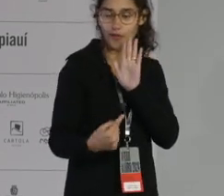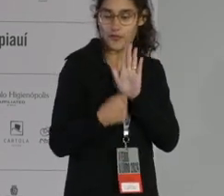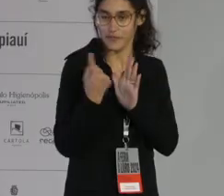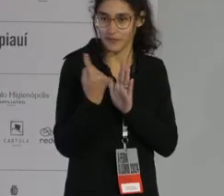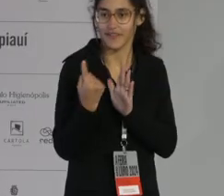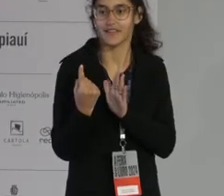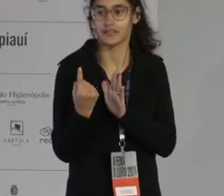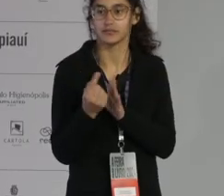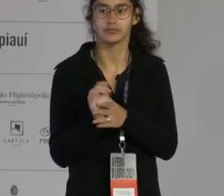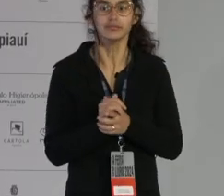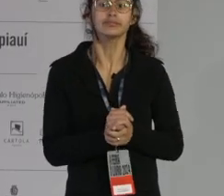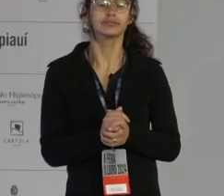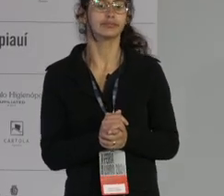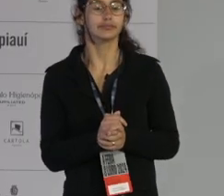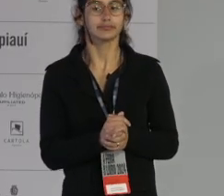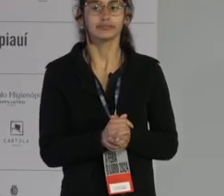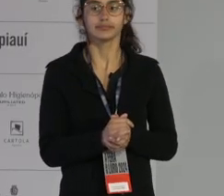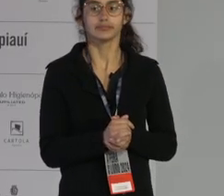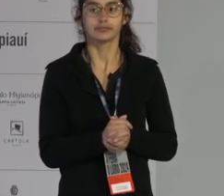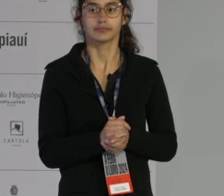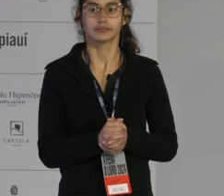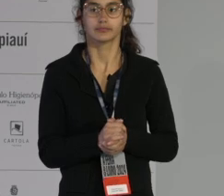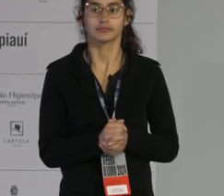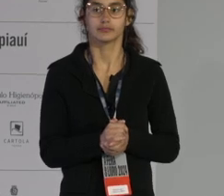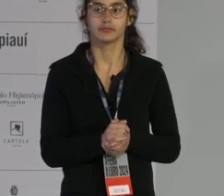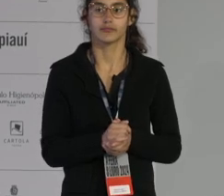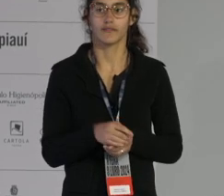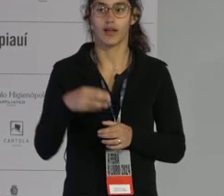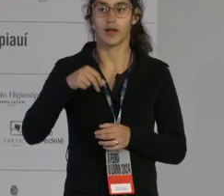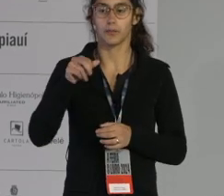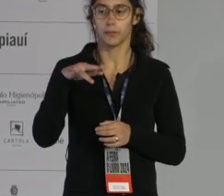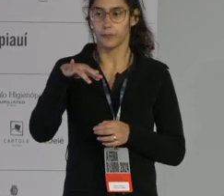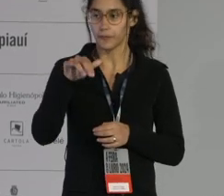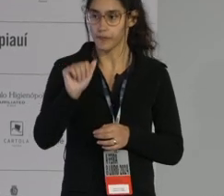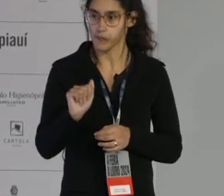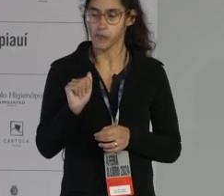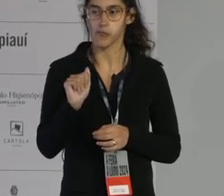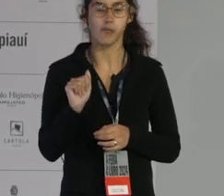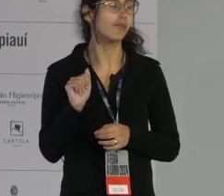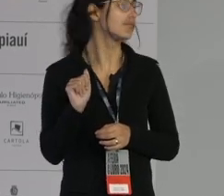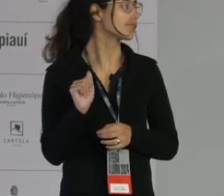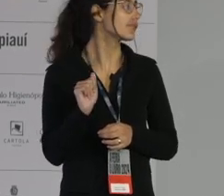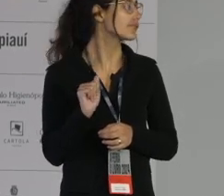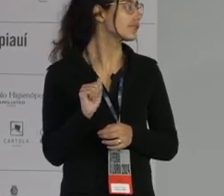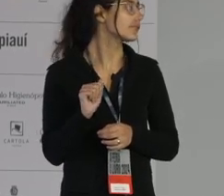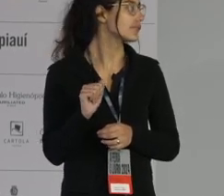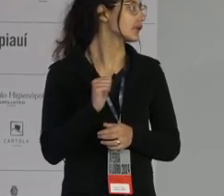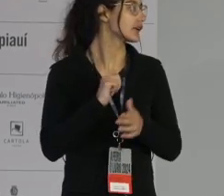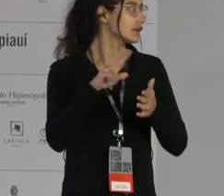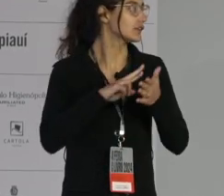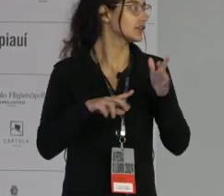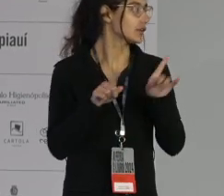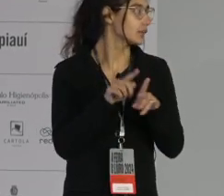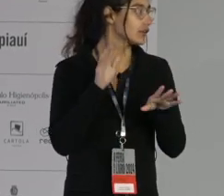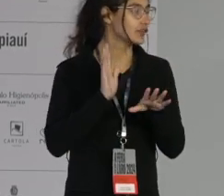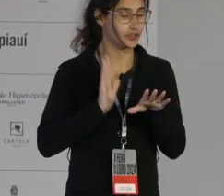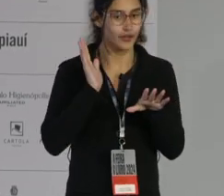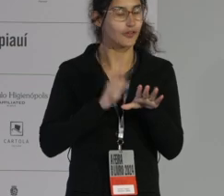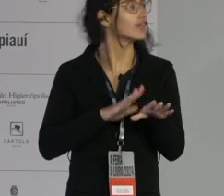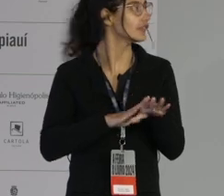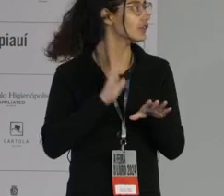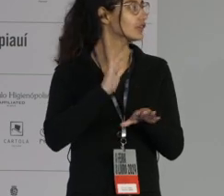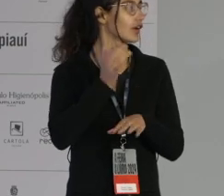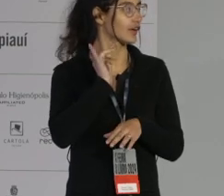vez de autora. E a Maria, pela leitura generosa que ela já fez, ela